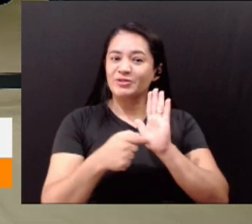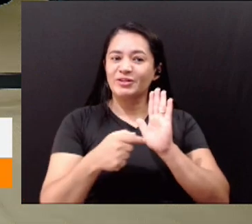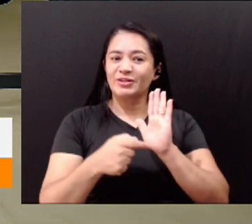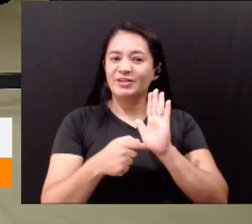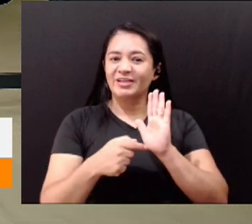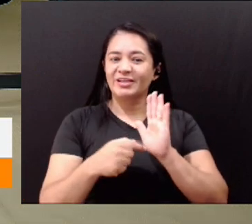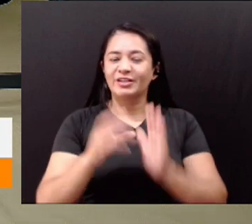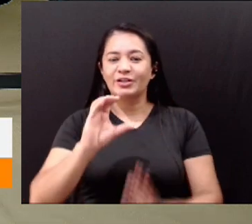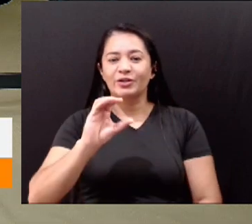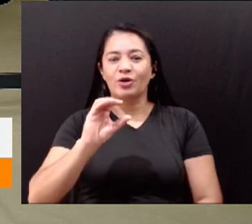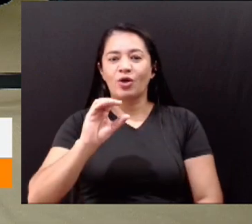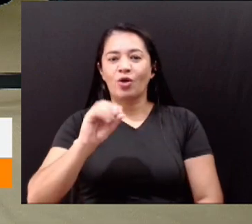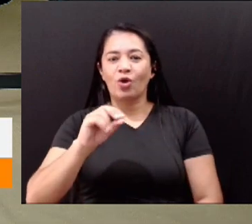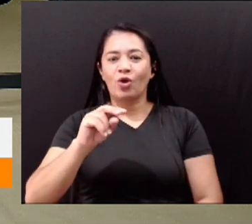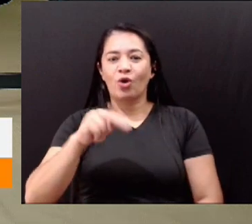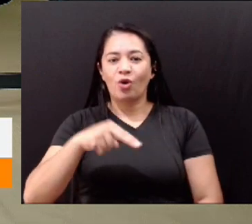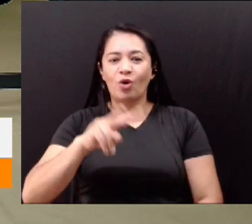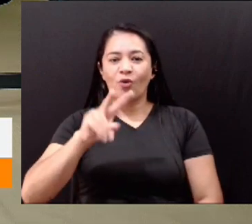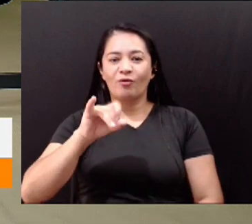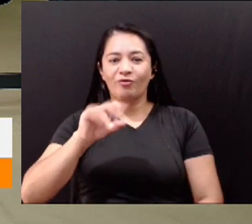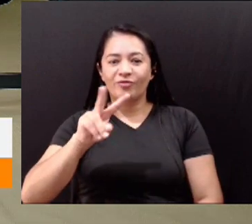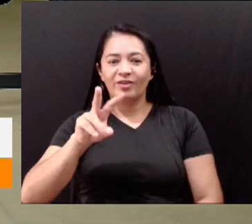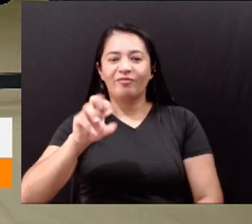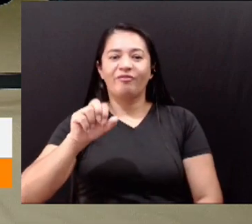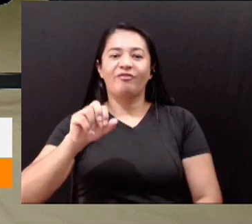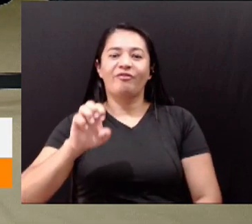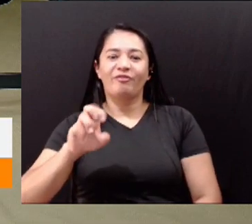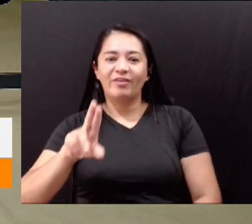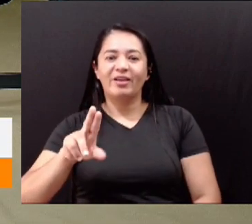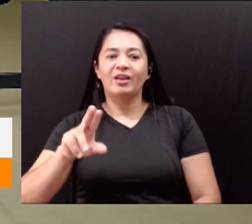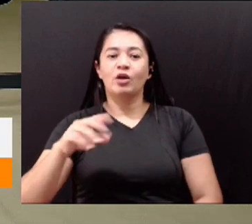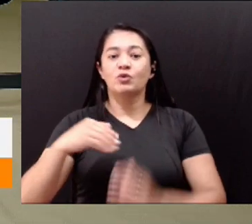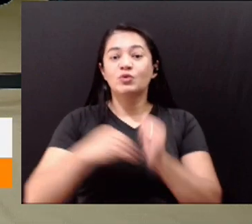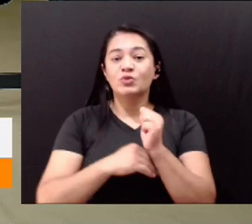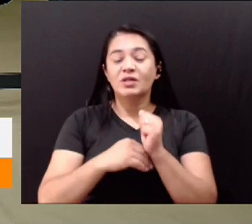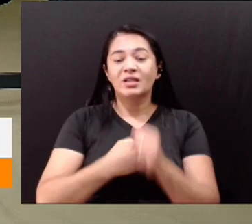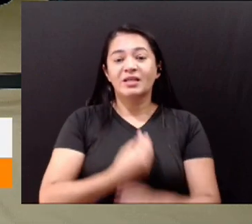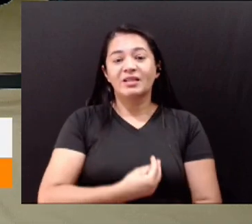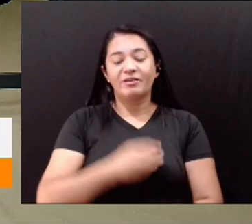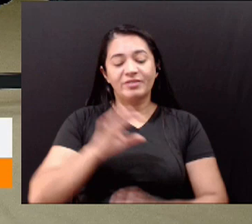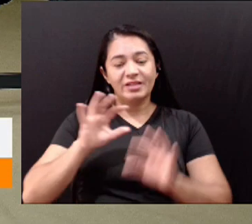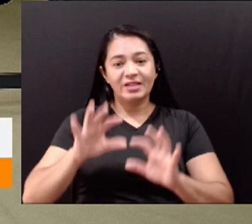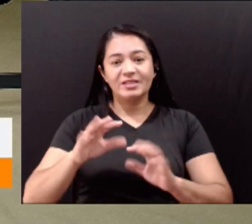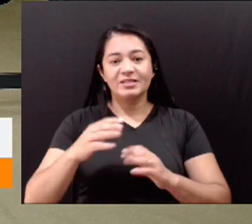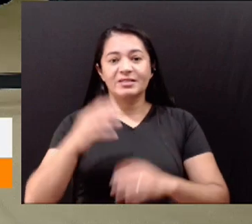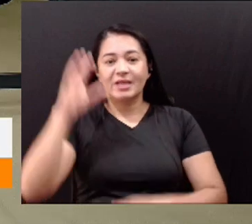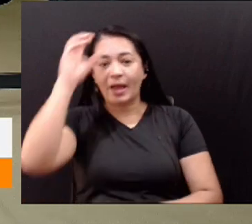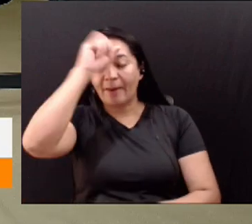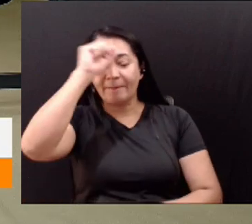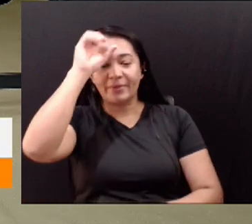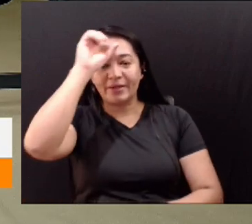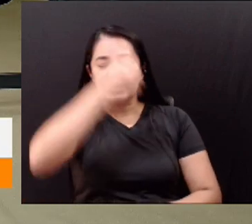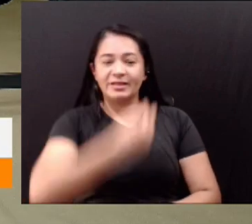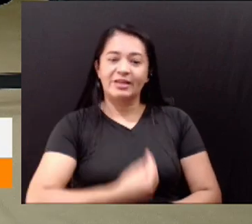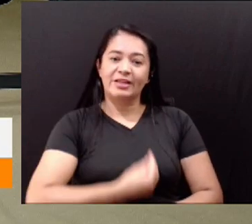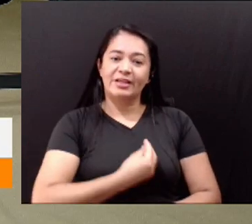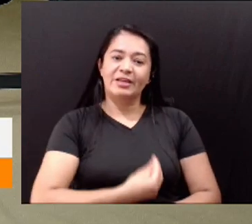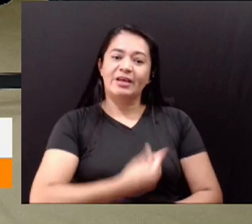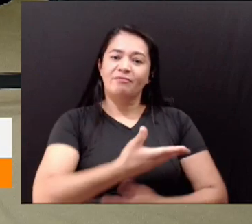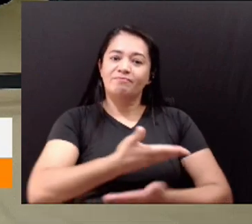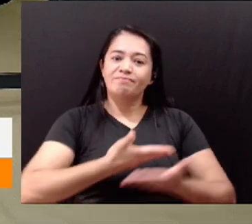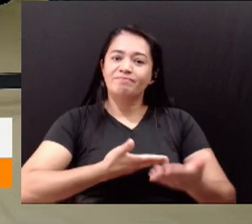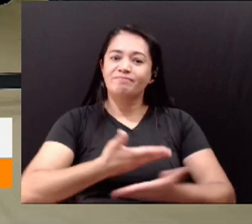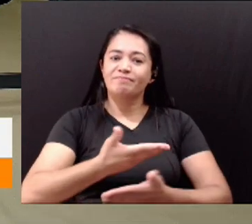é isso, o segredo da vida é a convivência. A gente precisa aprender a conviver em harmonia com as pessoas, e somos